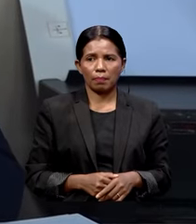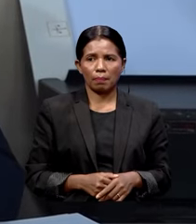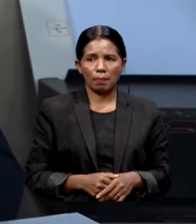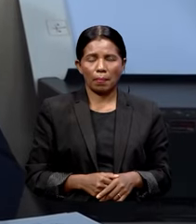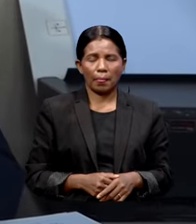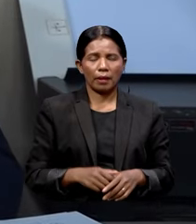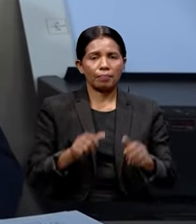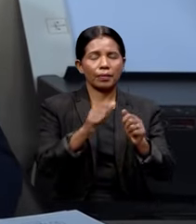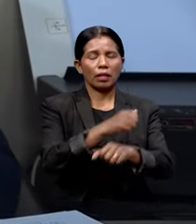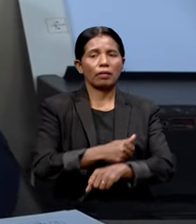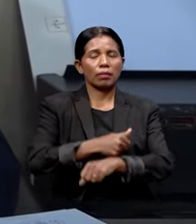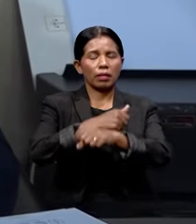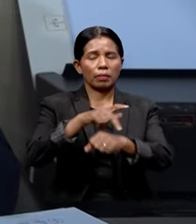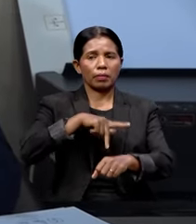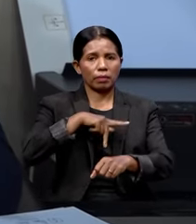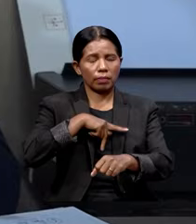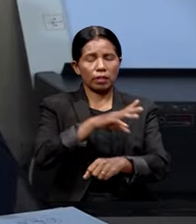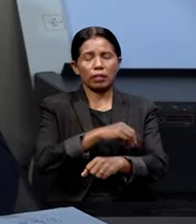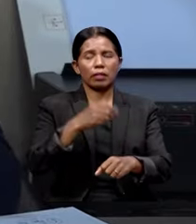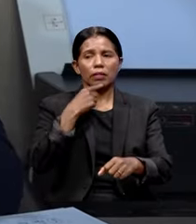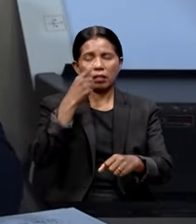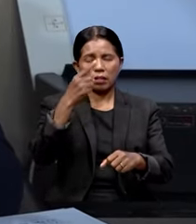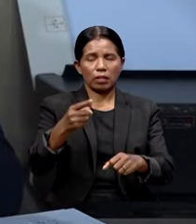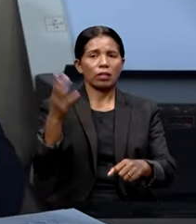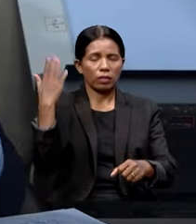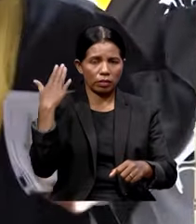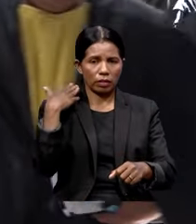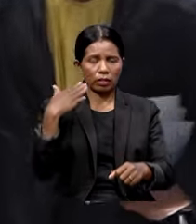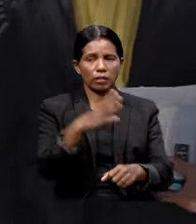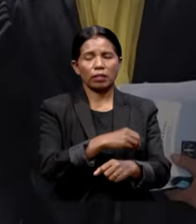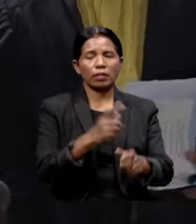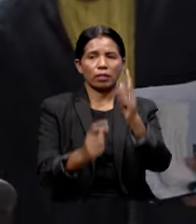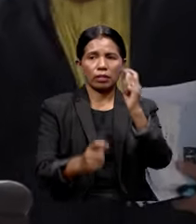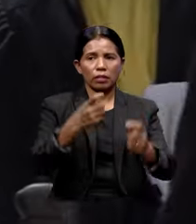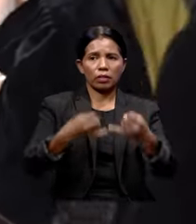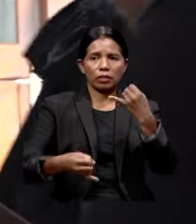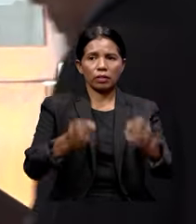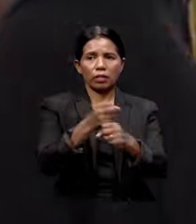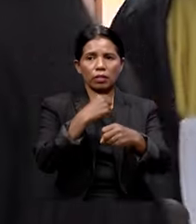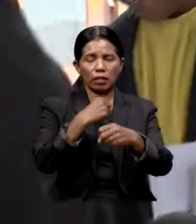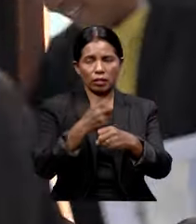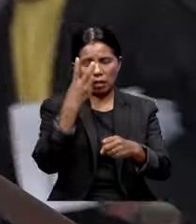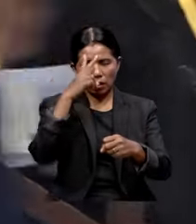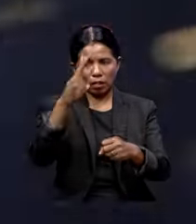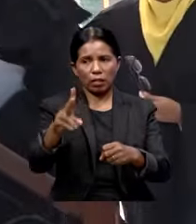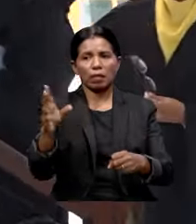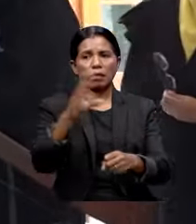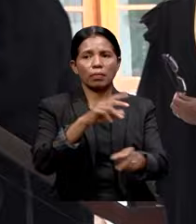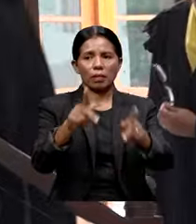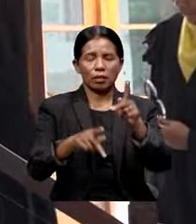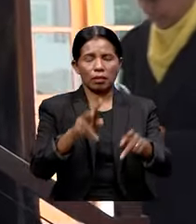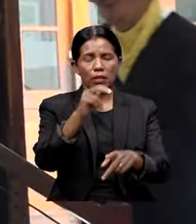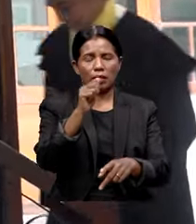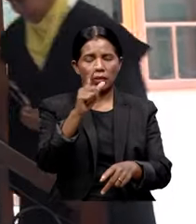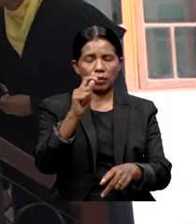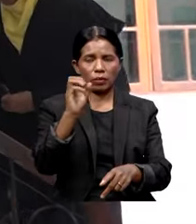Advogado privado Rússi, fugitivo Arnolfo Teves Chateten, filha Leixne, Supremo Tribunal de Justiça, alô, resjulgamento, banha cliente Arnolfo